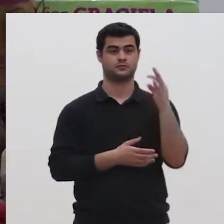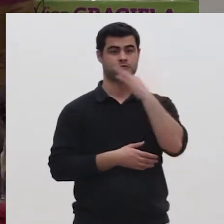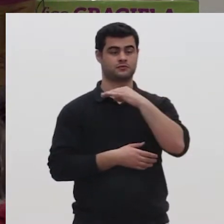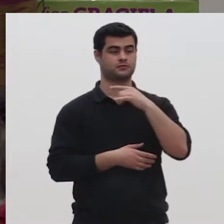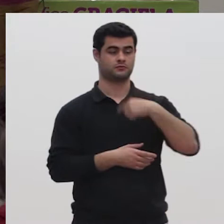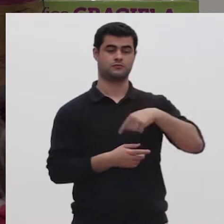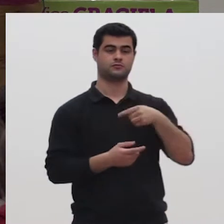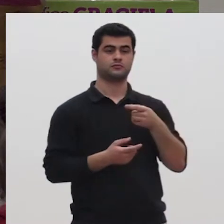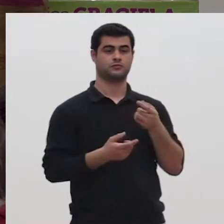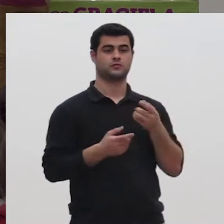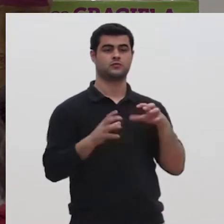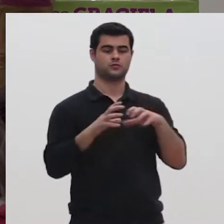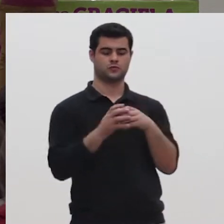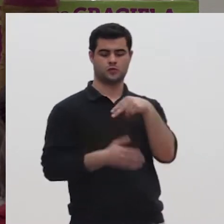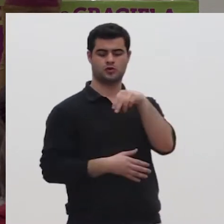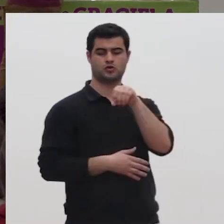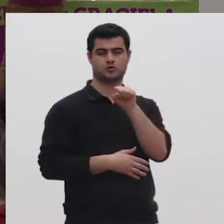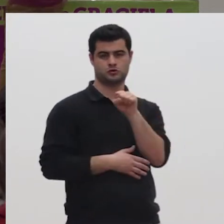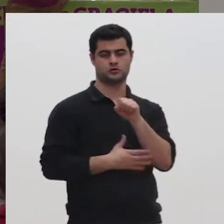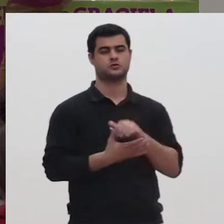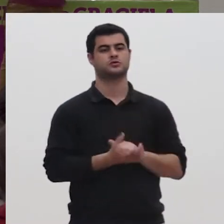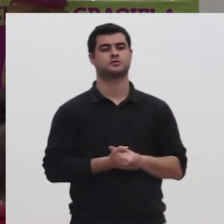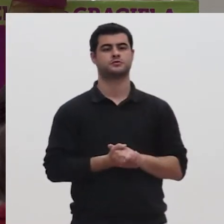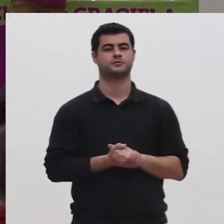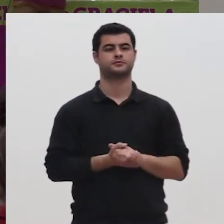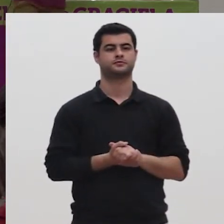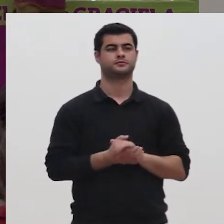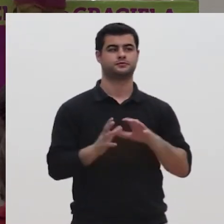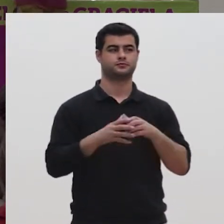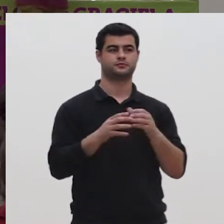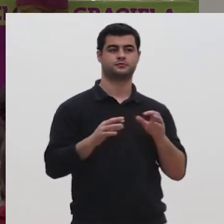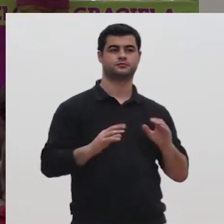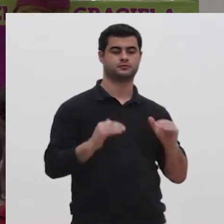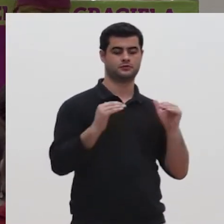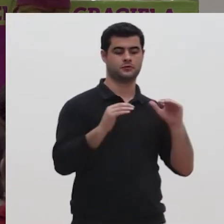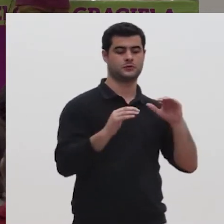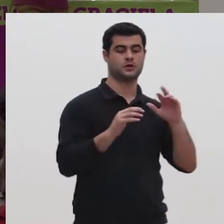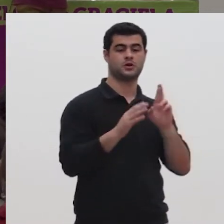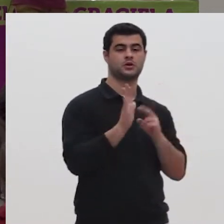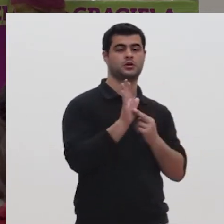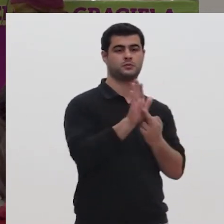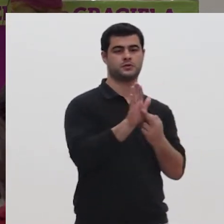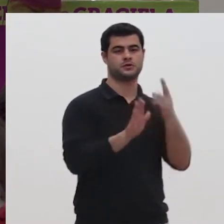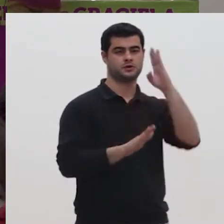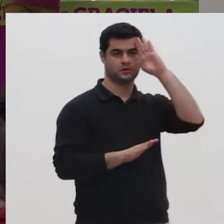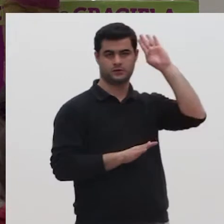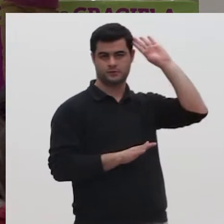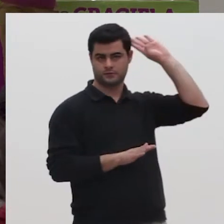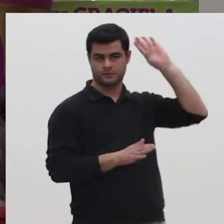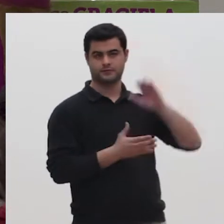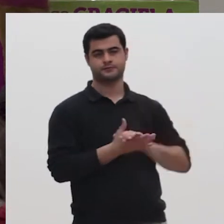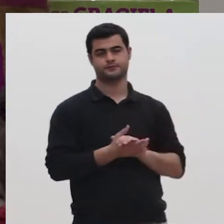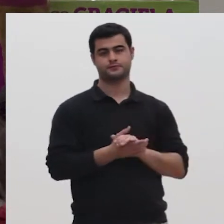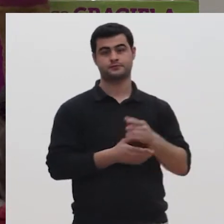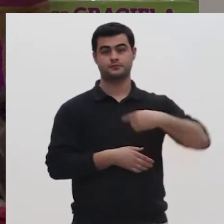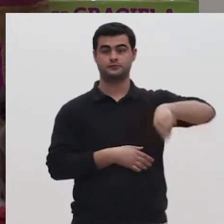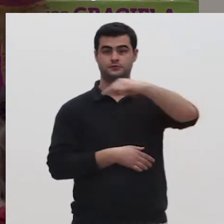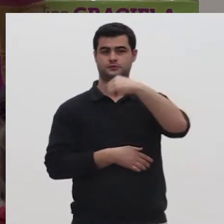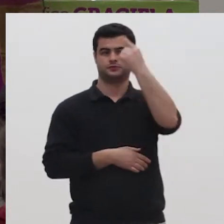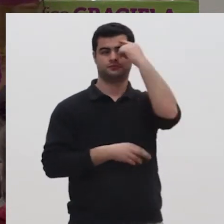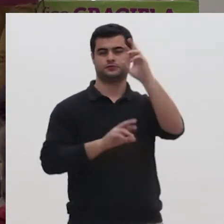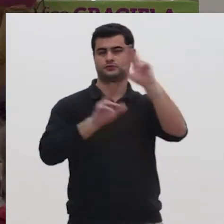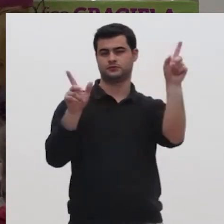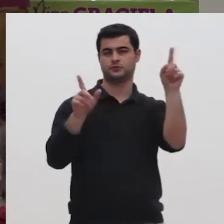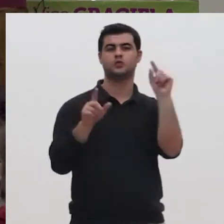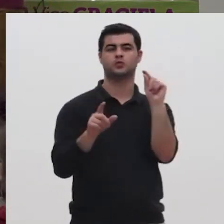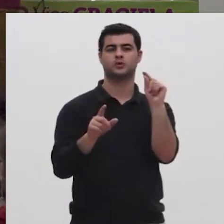sou conselheiro universitário. A gente vem aqui para dizer que, ao contrário do que muitas pessoas pensam, nós não acreditamos que esse momento